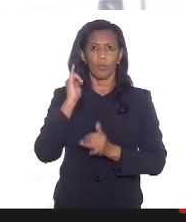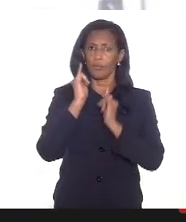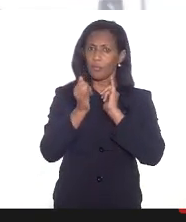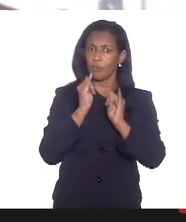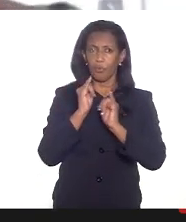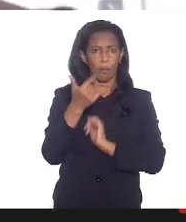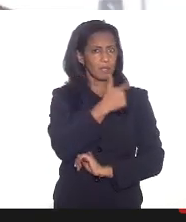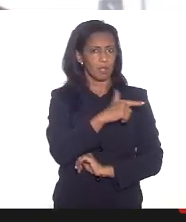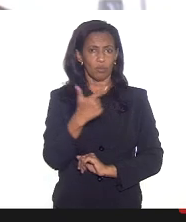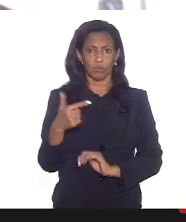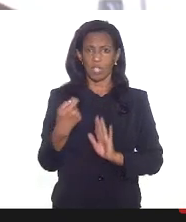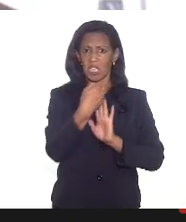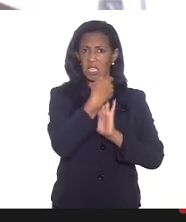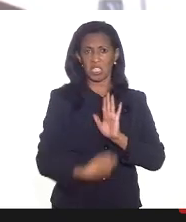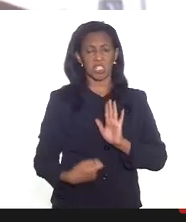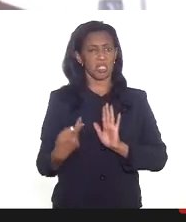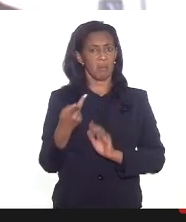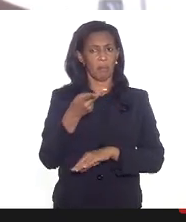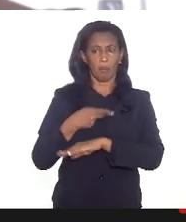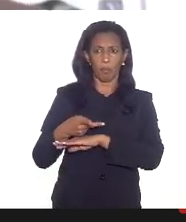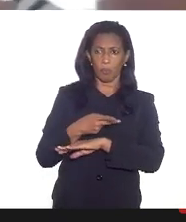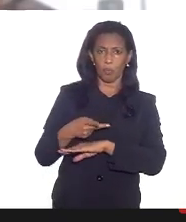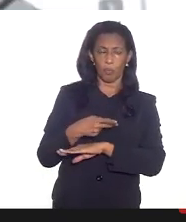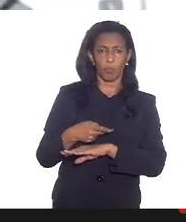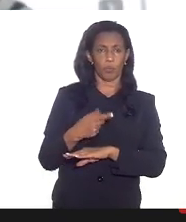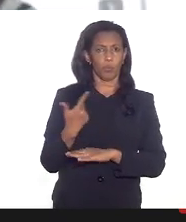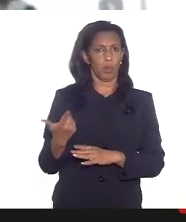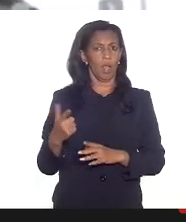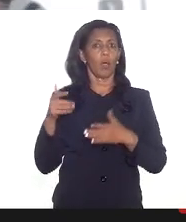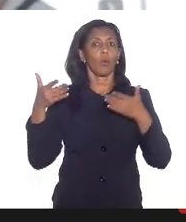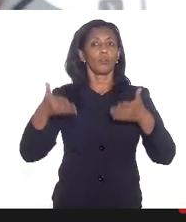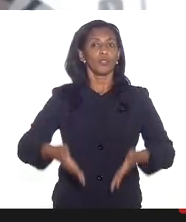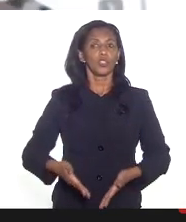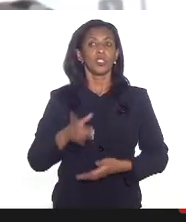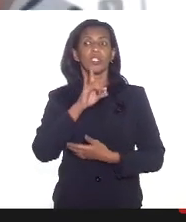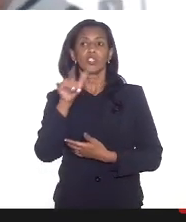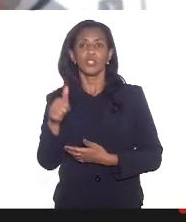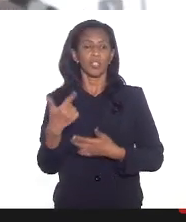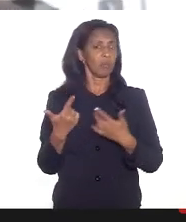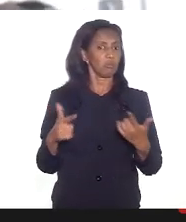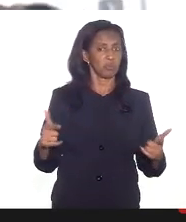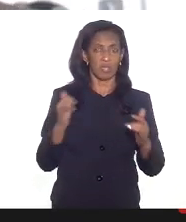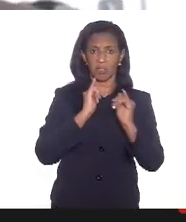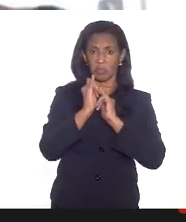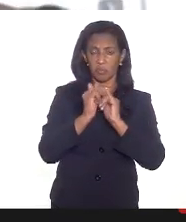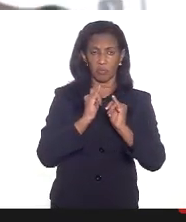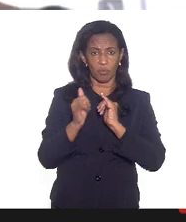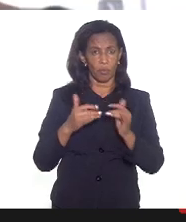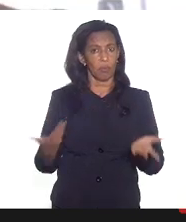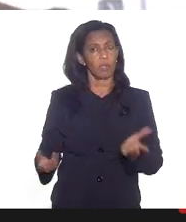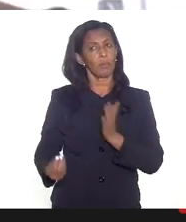informada a existência de qualquer lista para uma busca ativa posterior quando imunizante chegasse eu também se fosse possível criar na